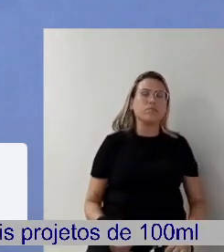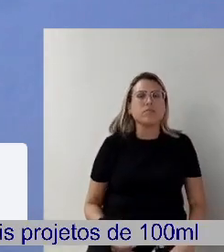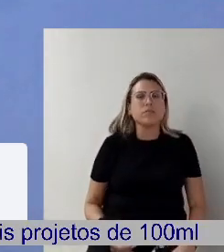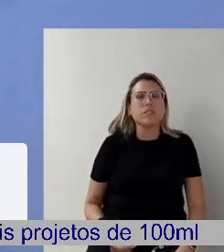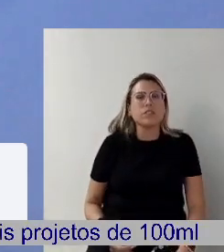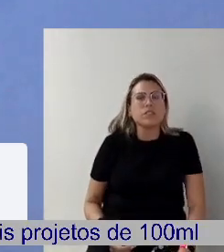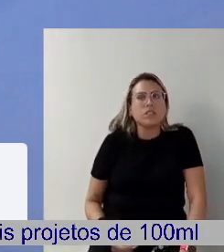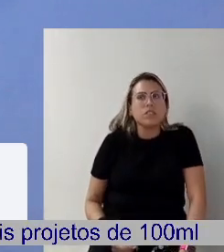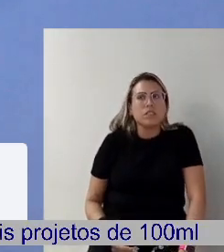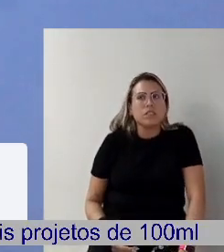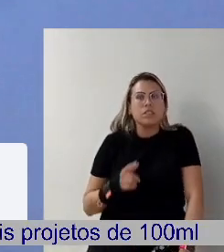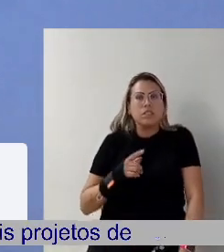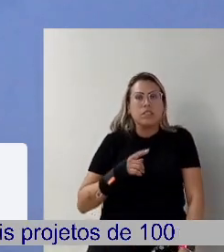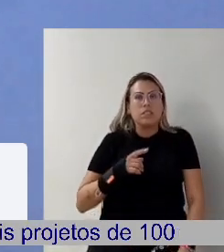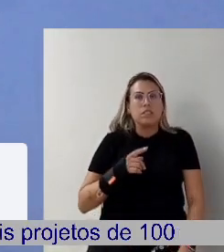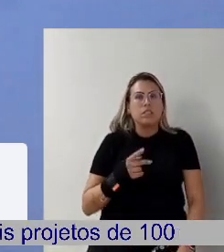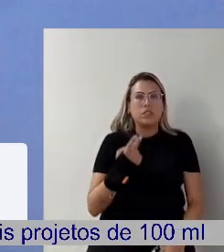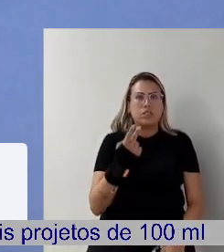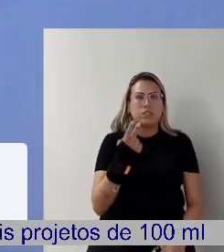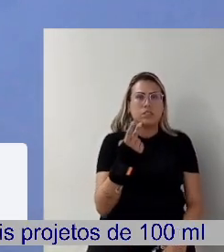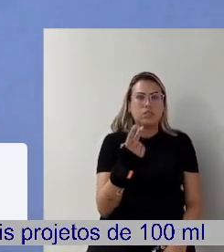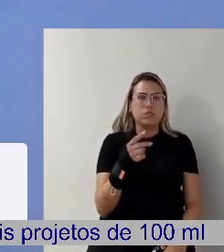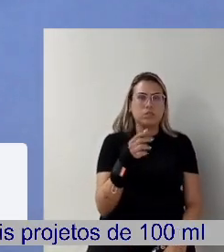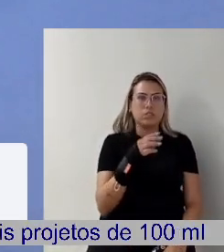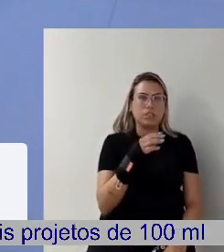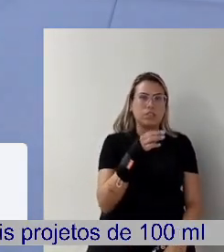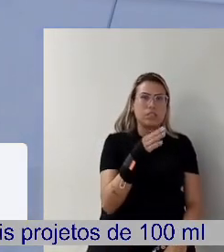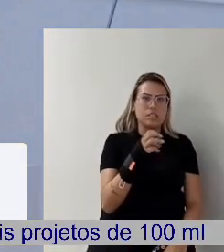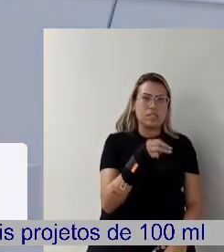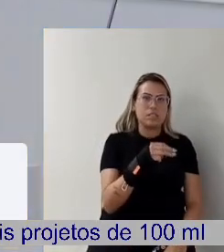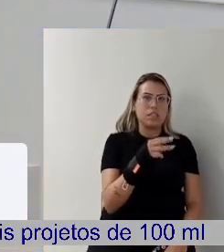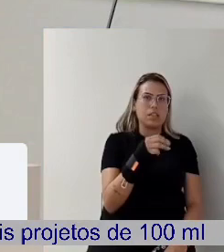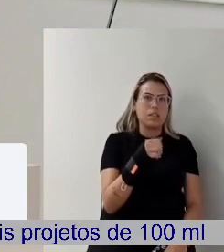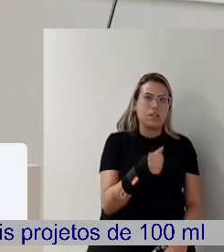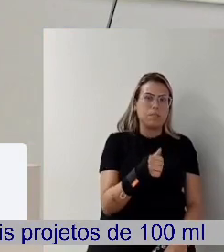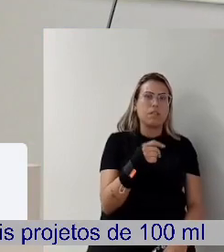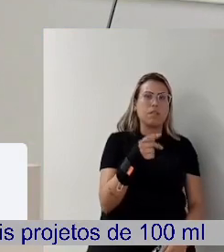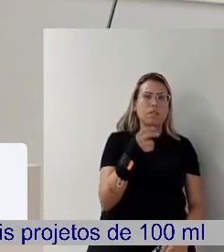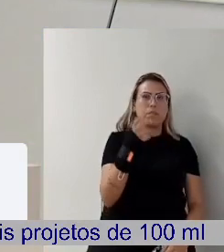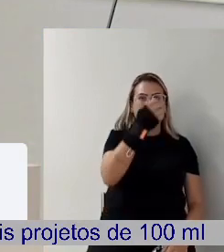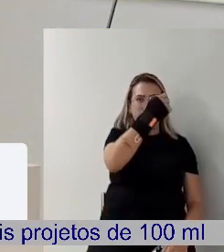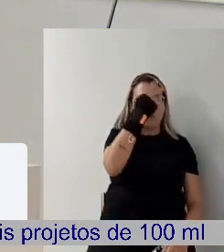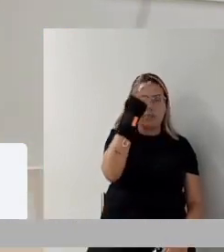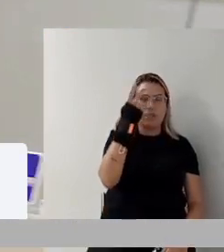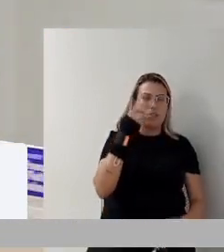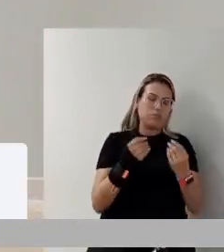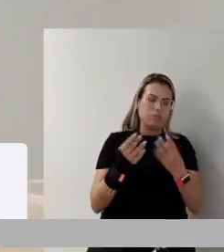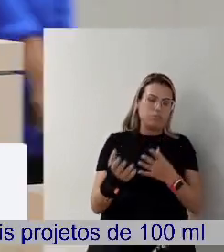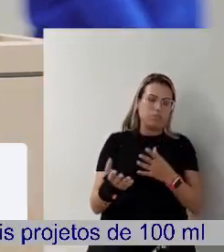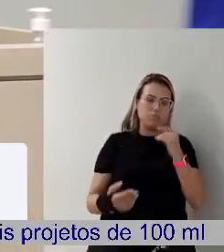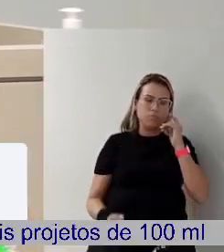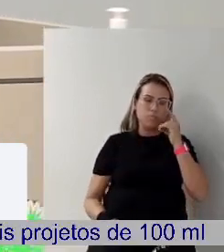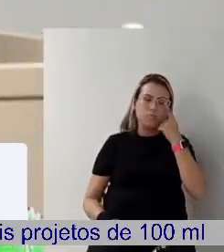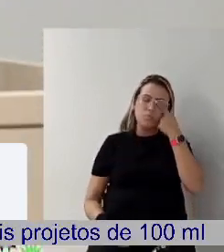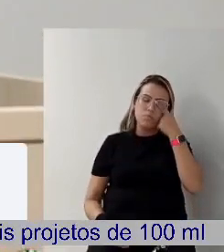da Sema e o das cidad Então esse da Sema eh foi o que o município de tabuleiro foi contemplado